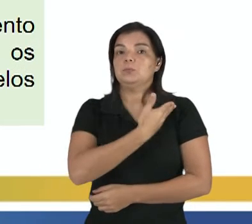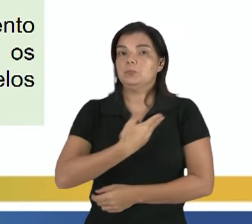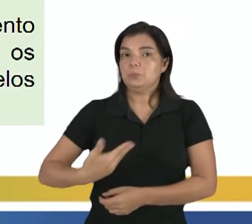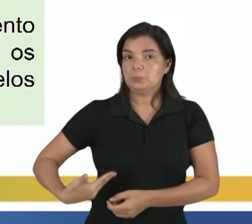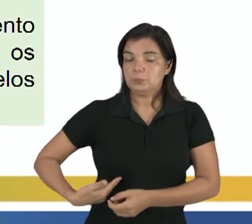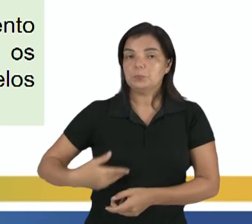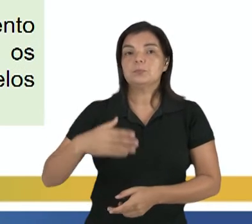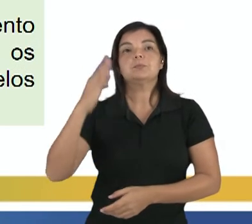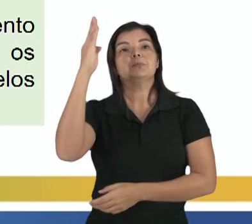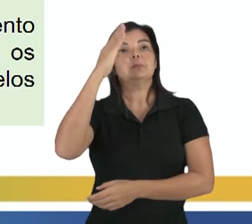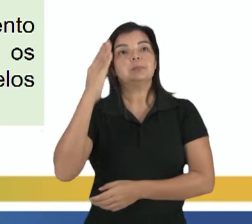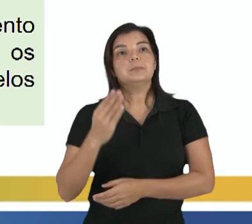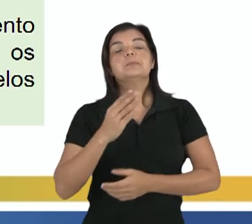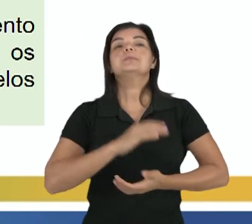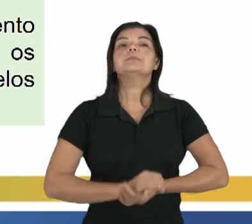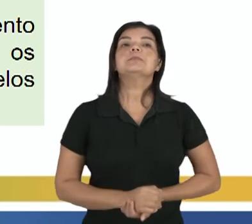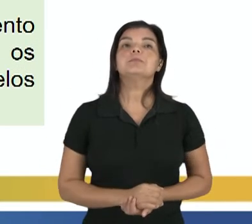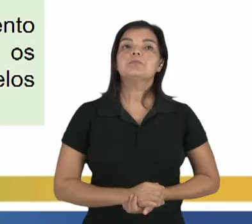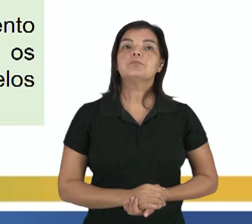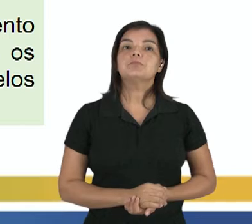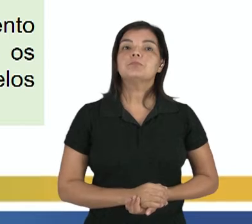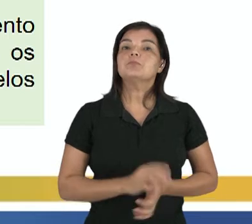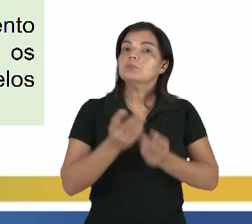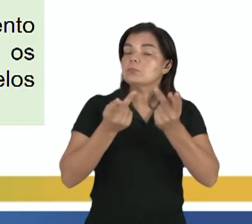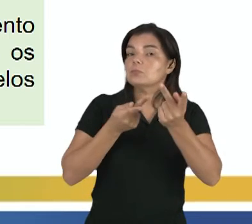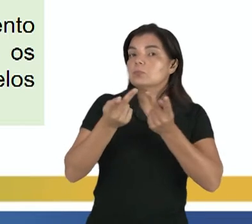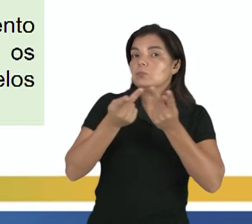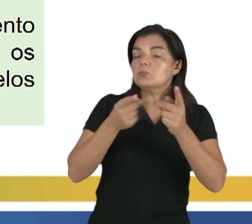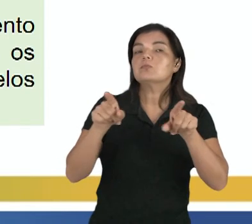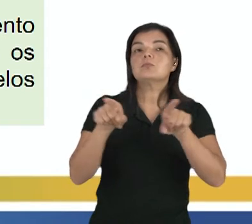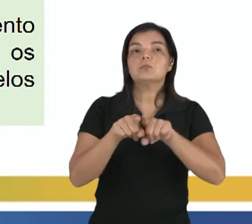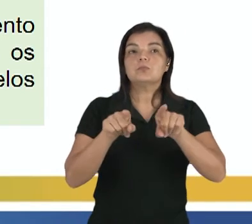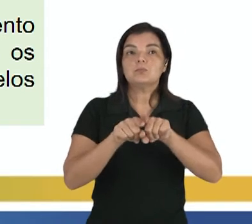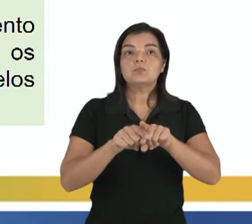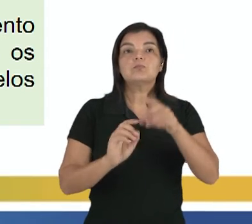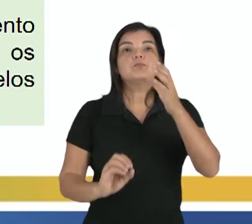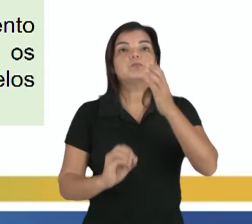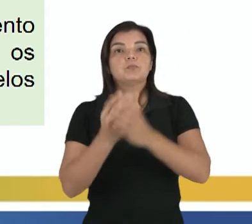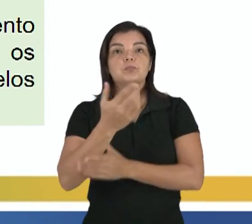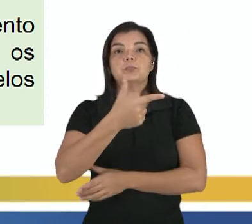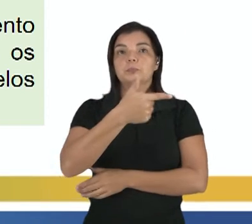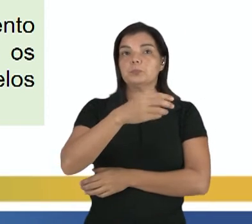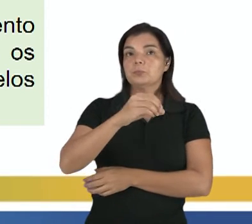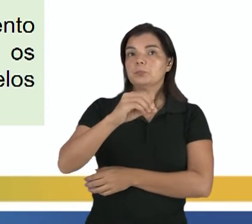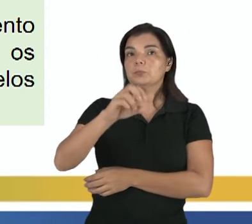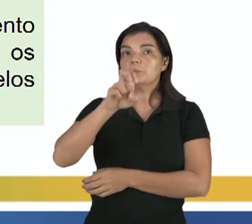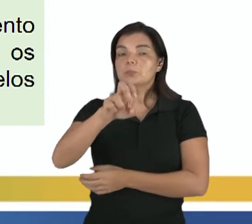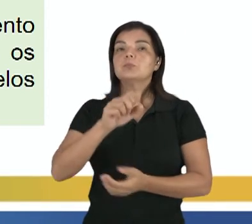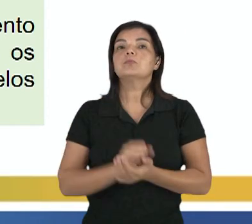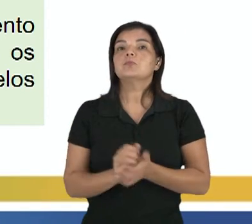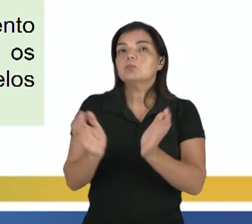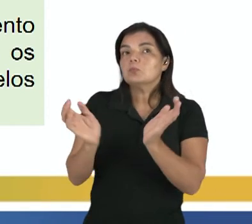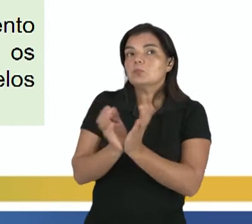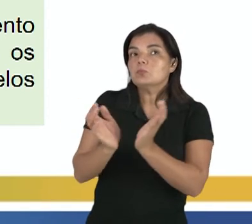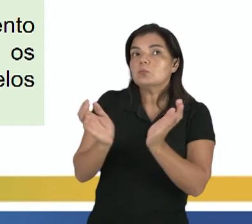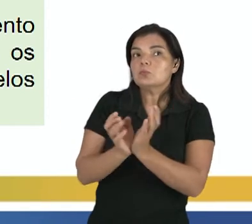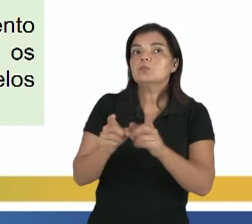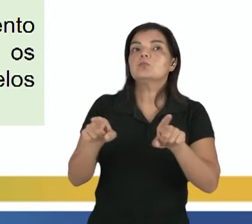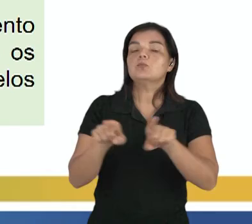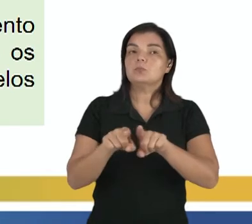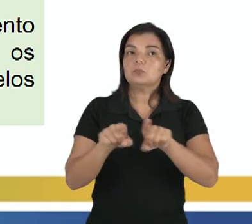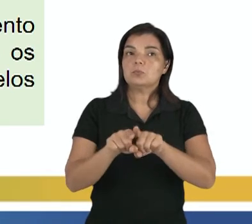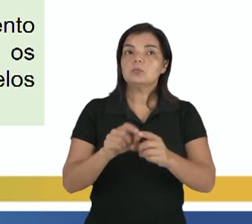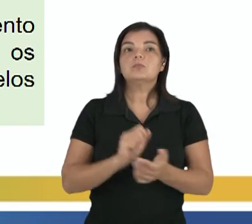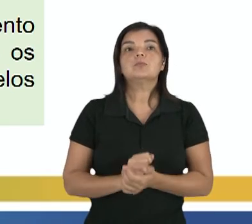brasileira. Além disso, a Organização Mundial de Saúde criou em 2005 uma comissão, né, sobre